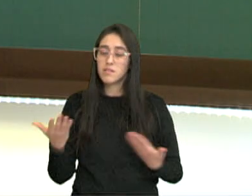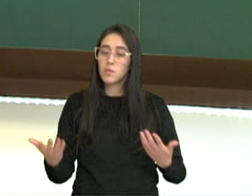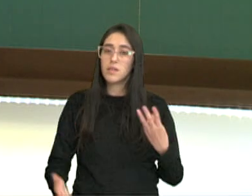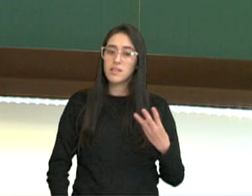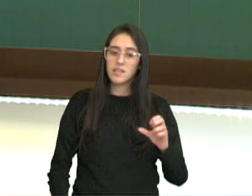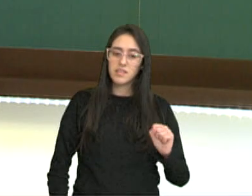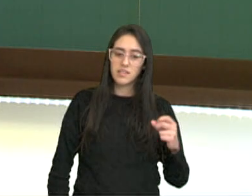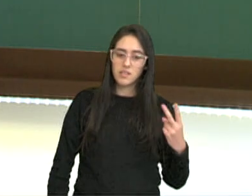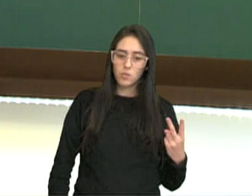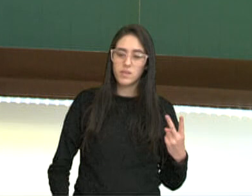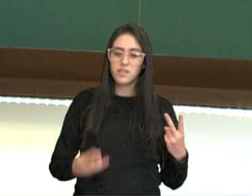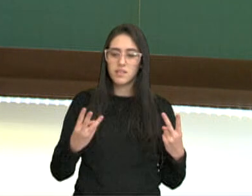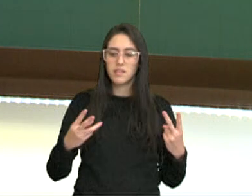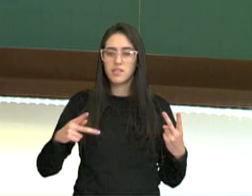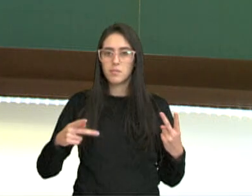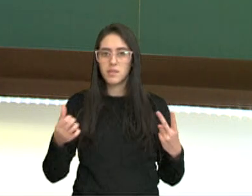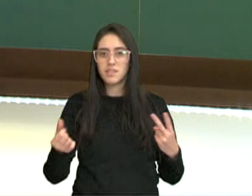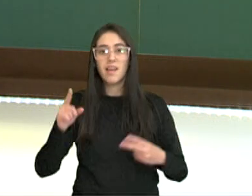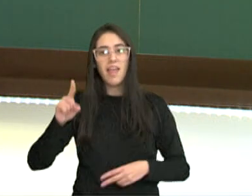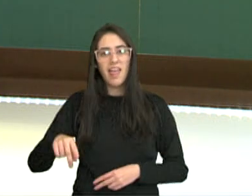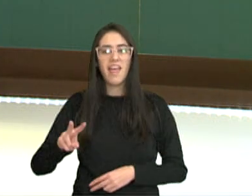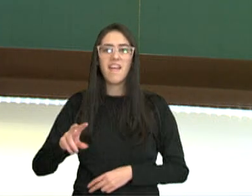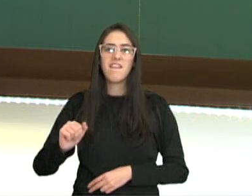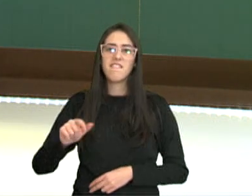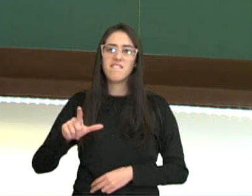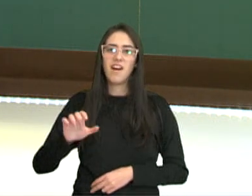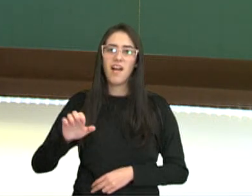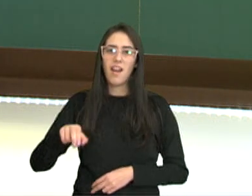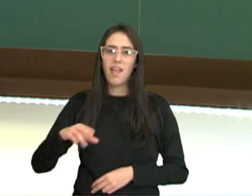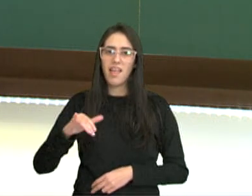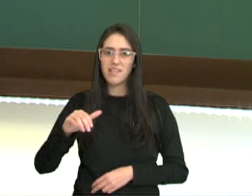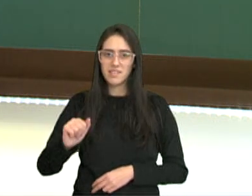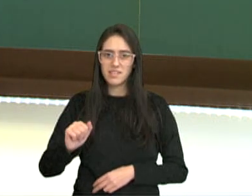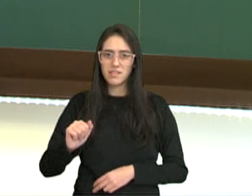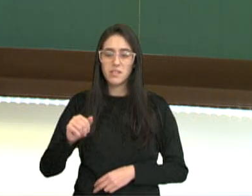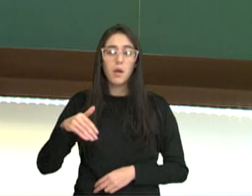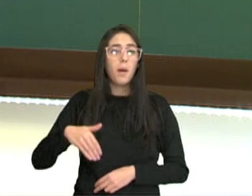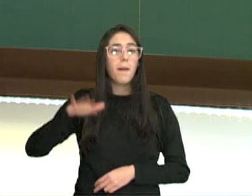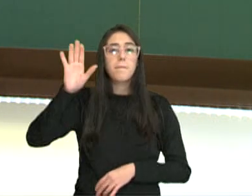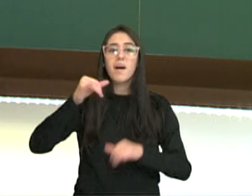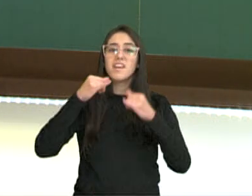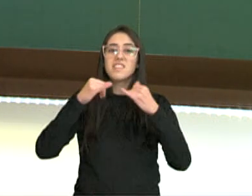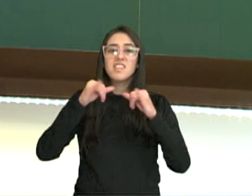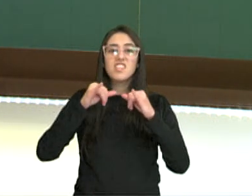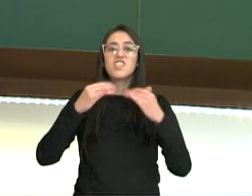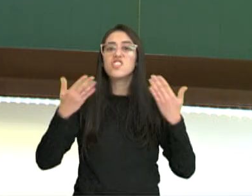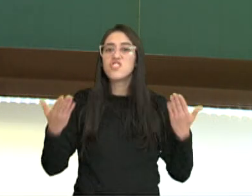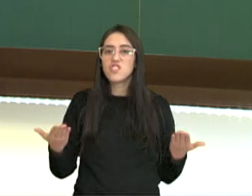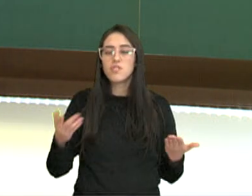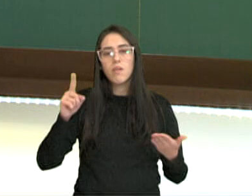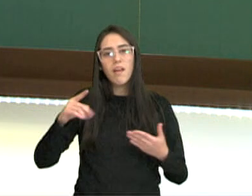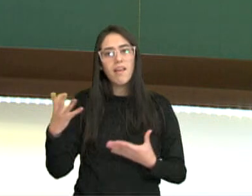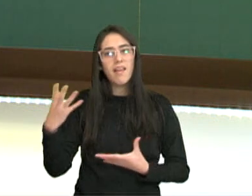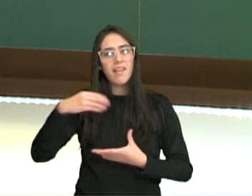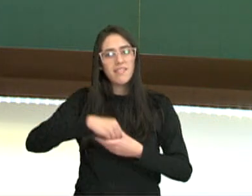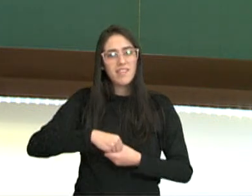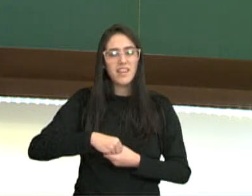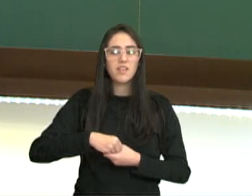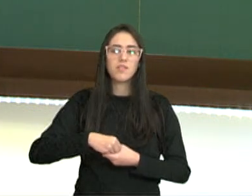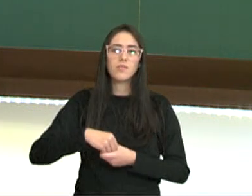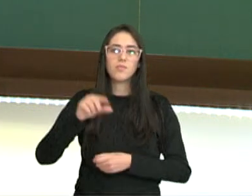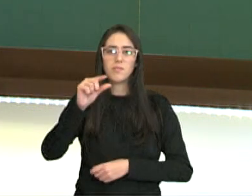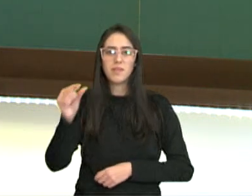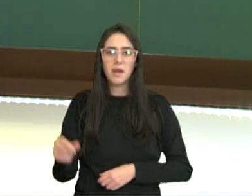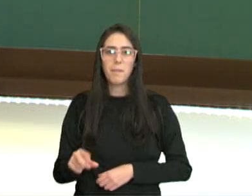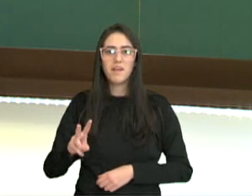3s2, 3p6 é a camada de valência, certo? E o subnível mais energético, nesse caso, está dentro da camada de valência e